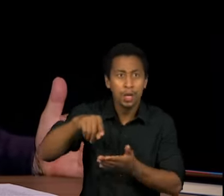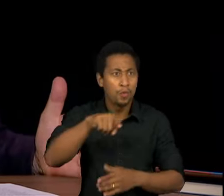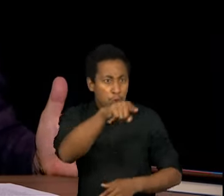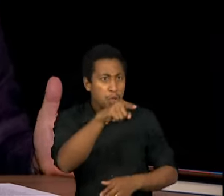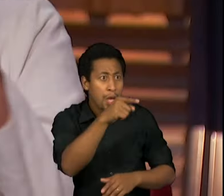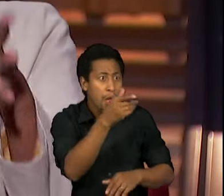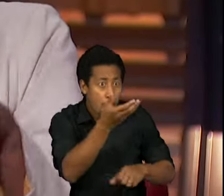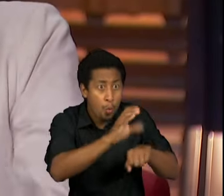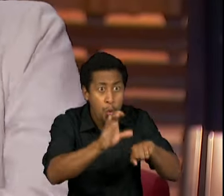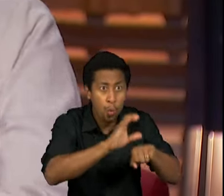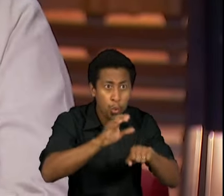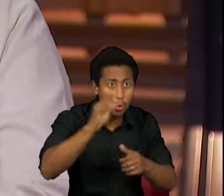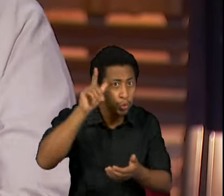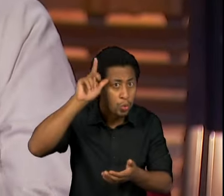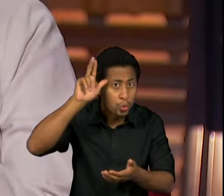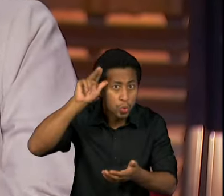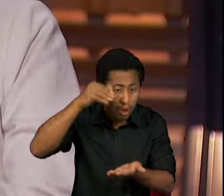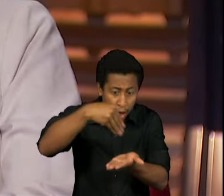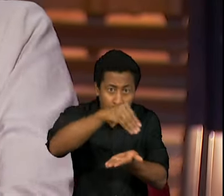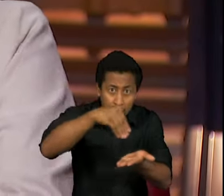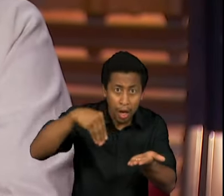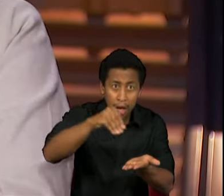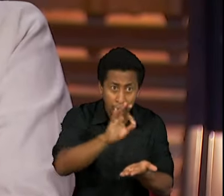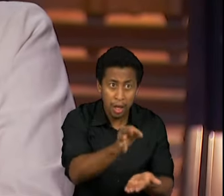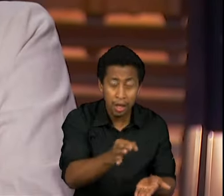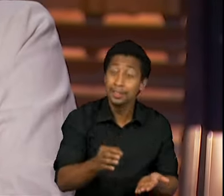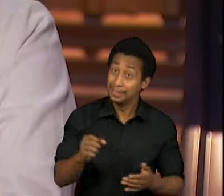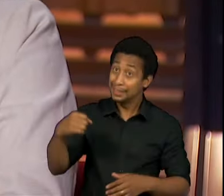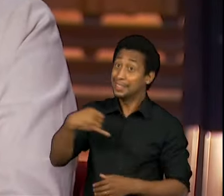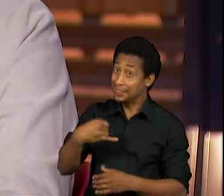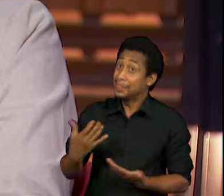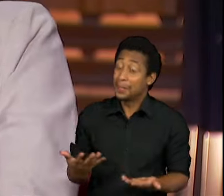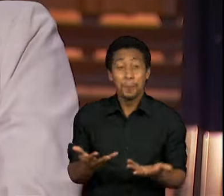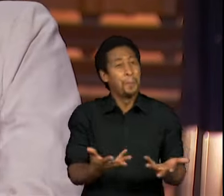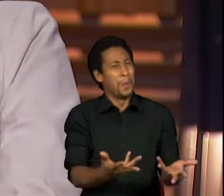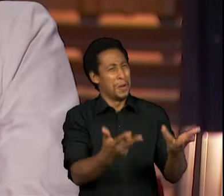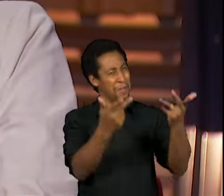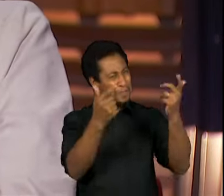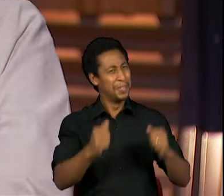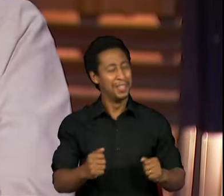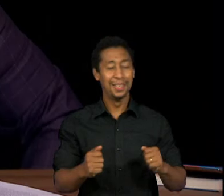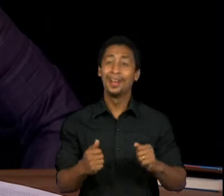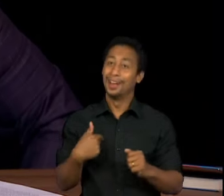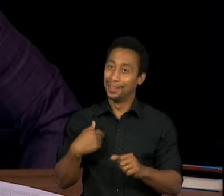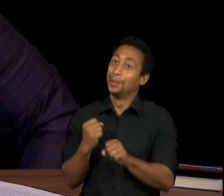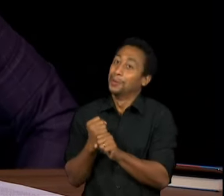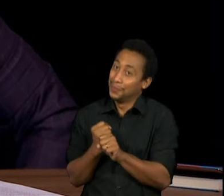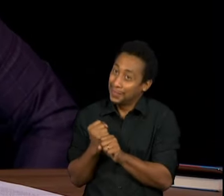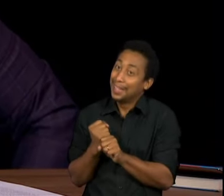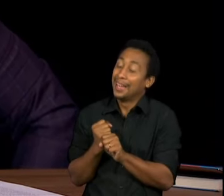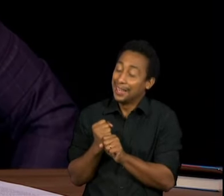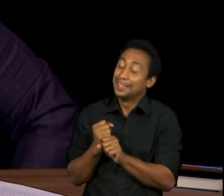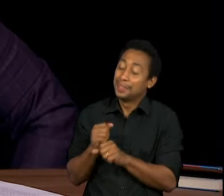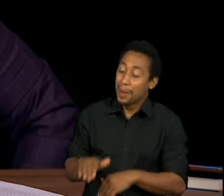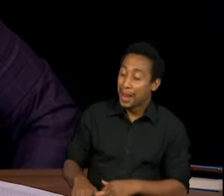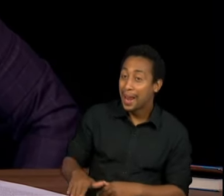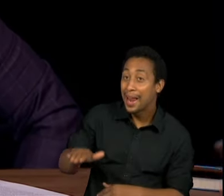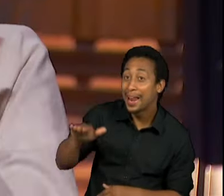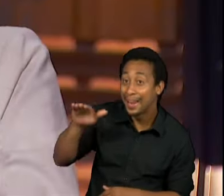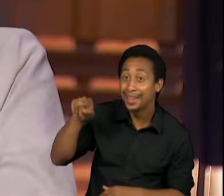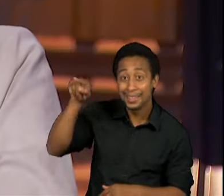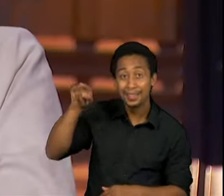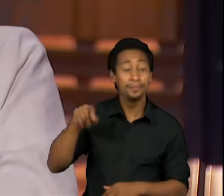soviéticos tratamento é vizinha estava nas ruas meu pai fazer às vezes aula de Ruivo então eu tive alguns anos a zona é maravilhoso por causa